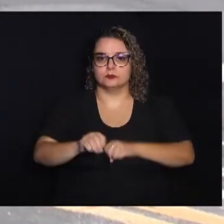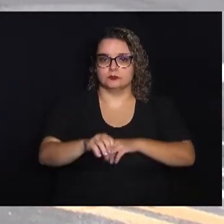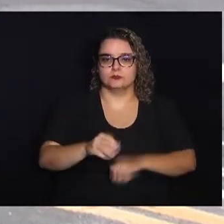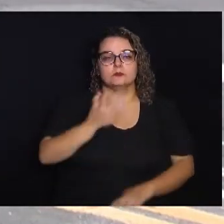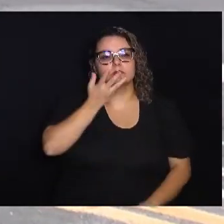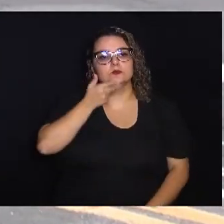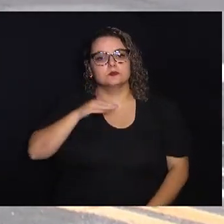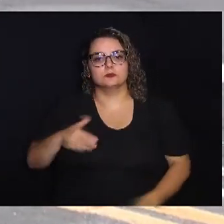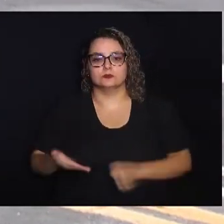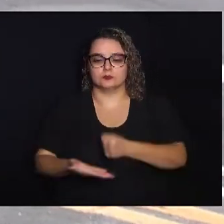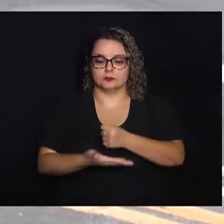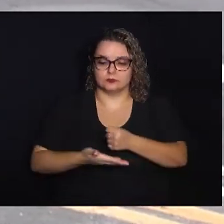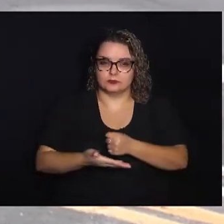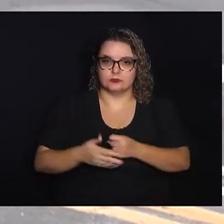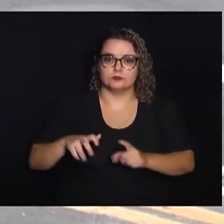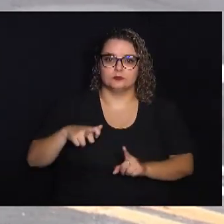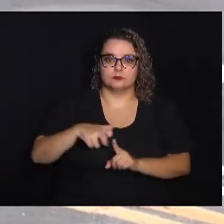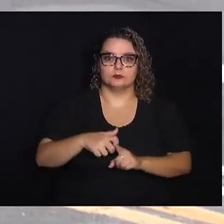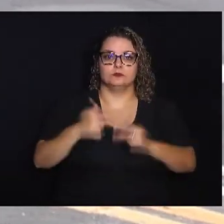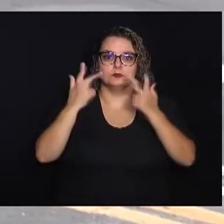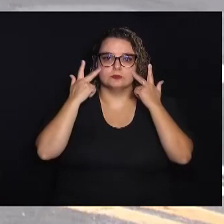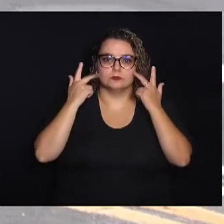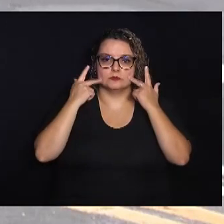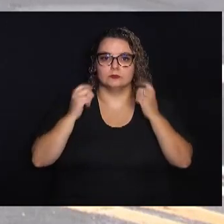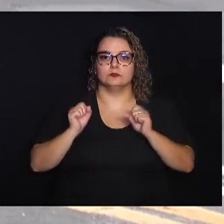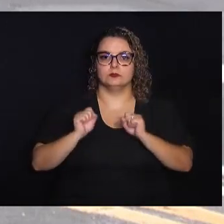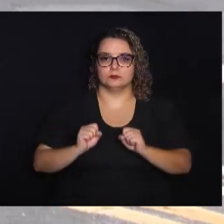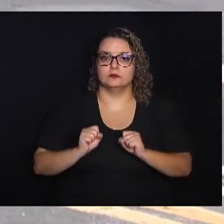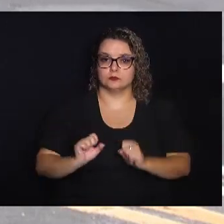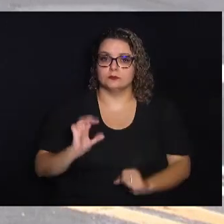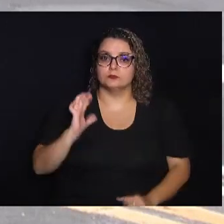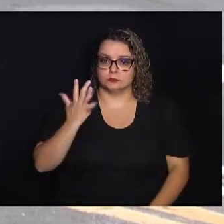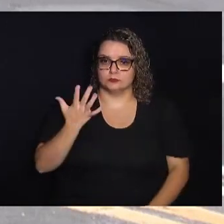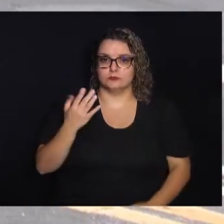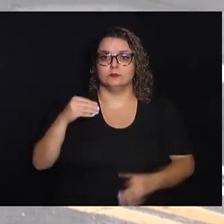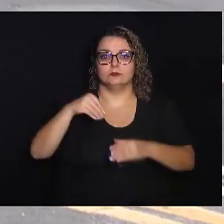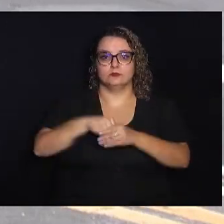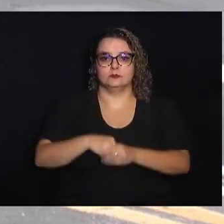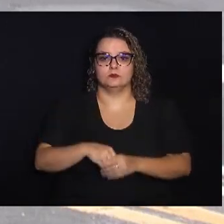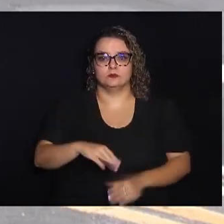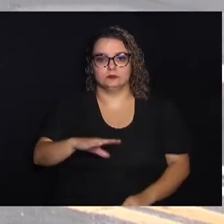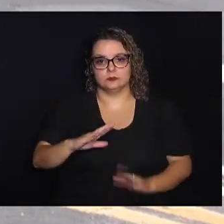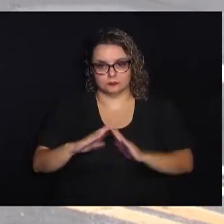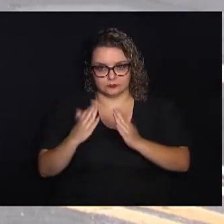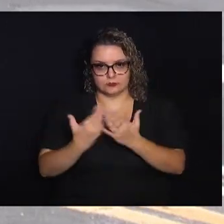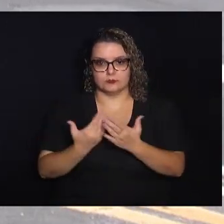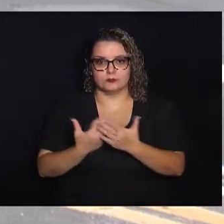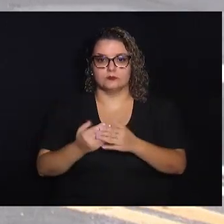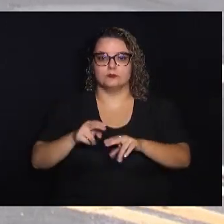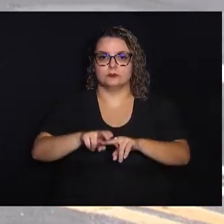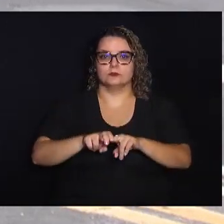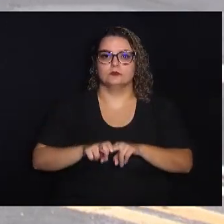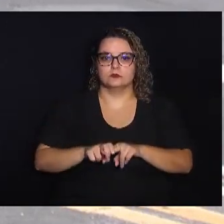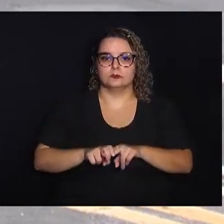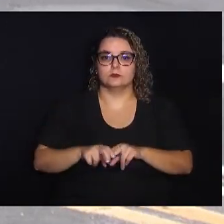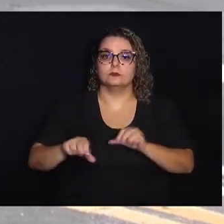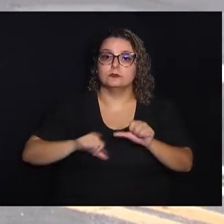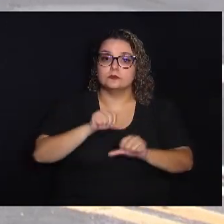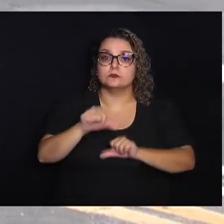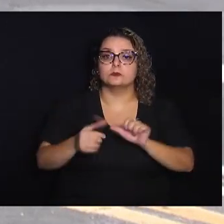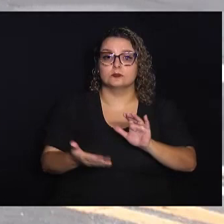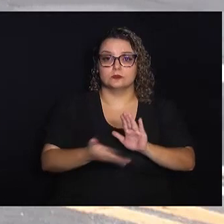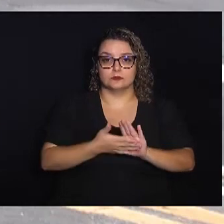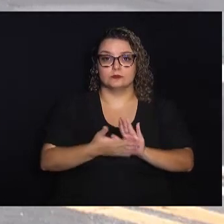e básico de acidentes comuns que podem acontecer dentro das escolas. Por isso, a alteração